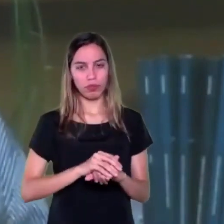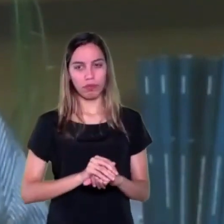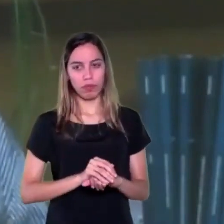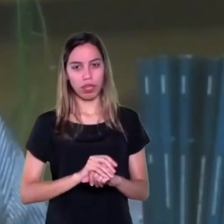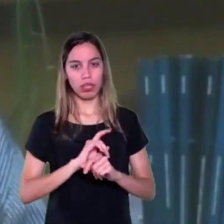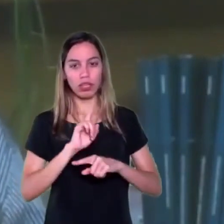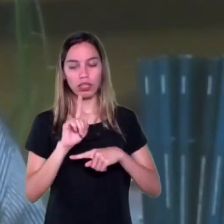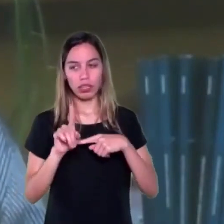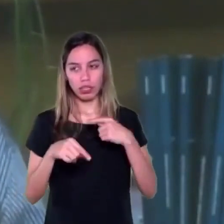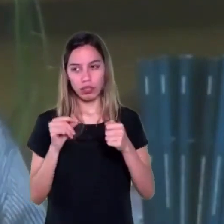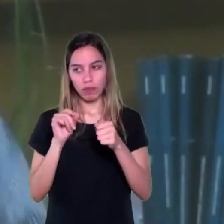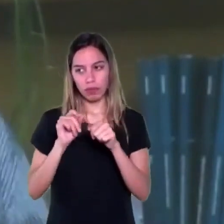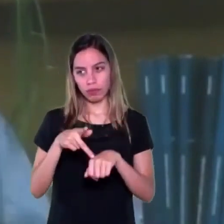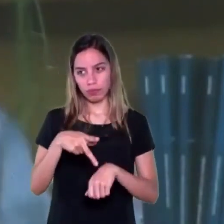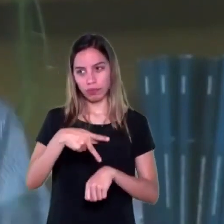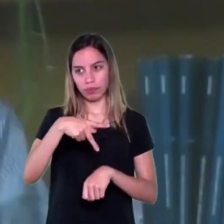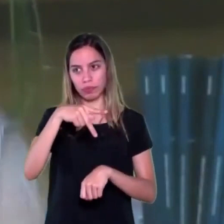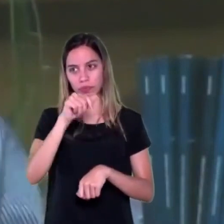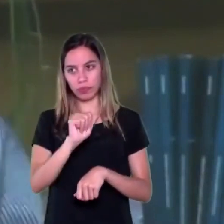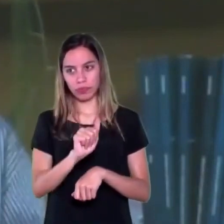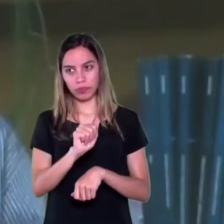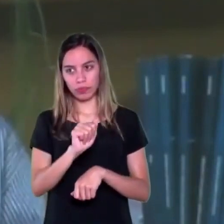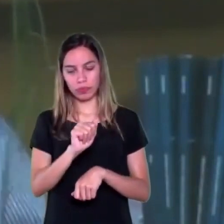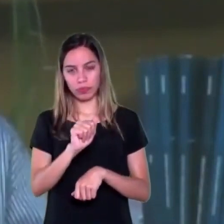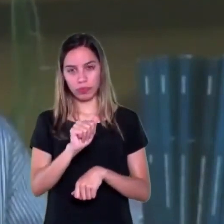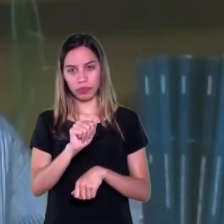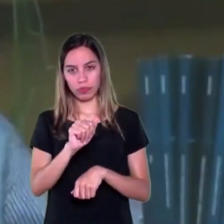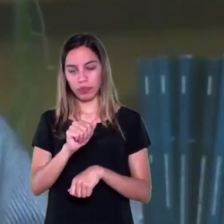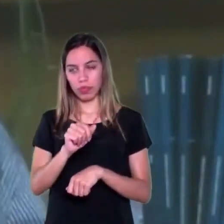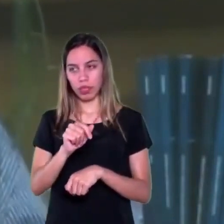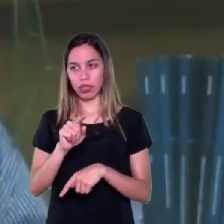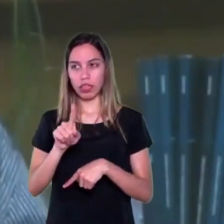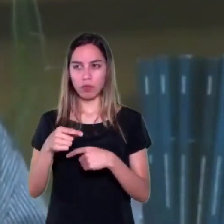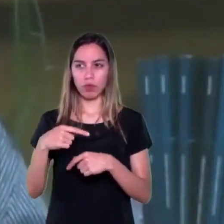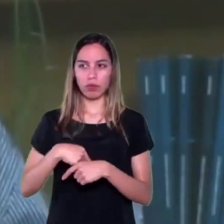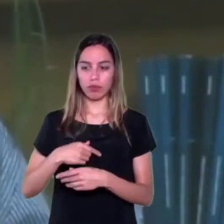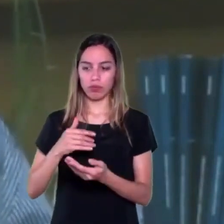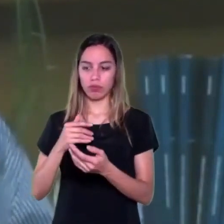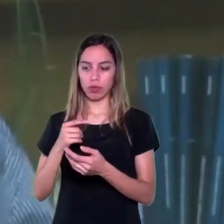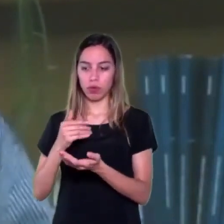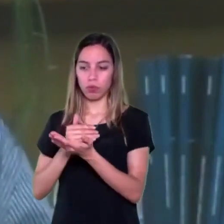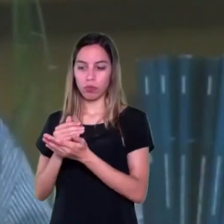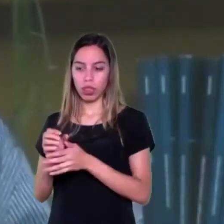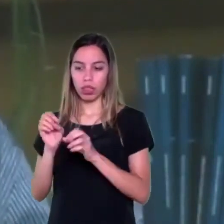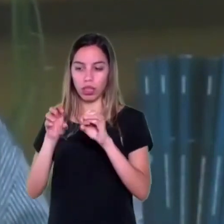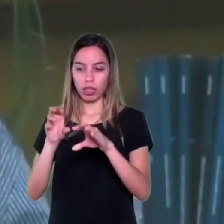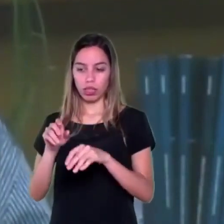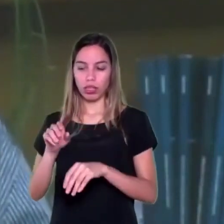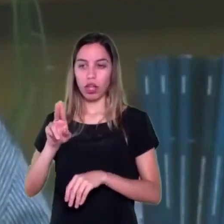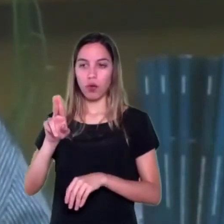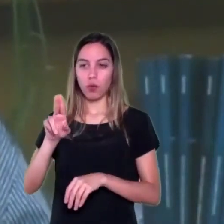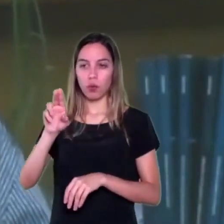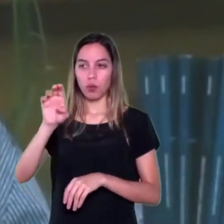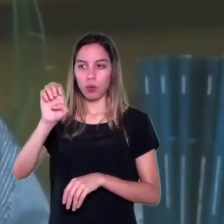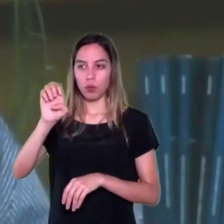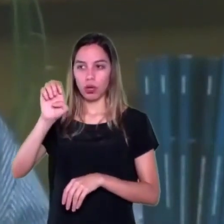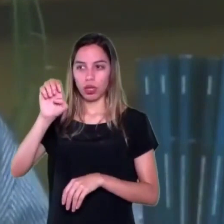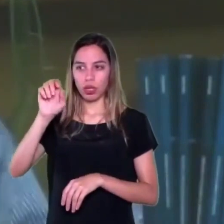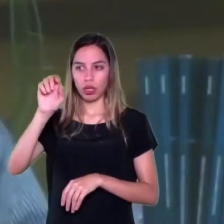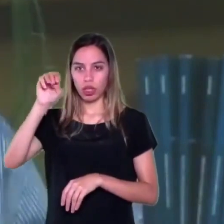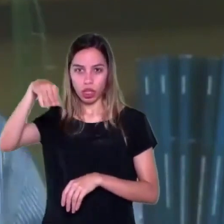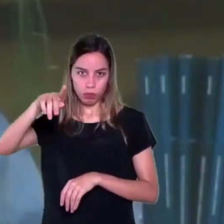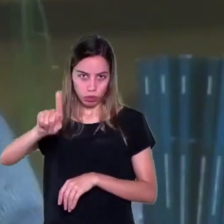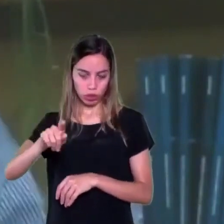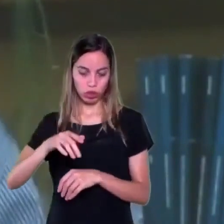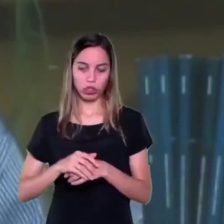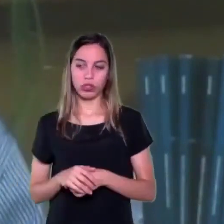fazer pós-graduação e fui chamado a dar aula na UENG, em Divinópolis, Universidade do Estado de Minas Gerais,